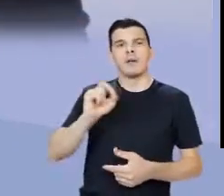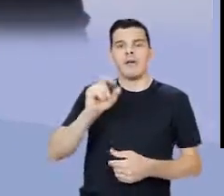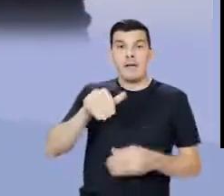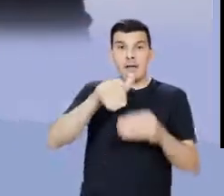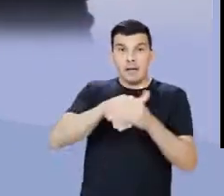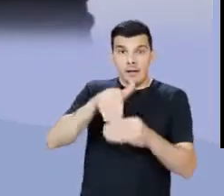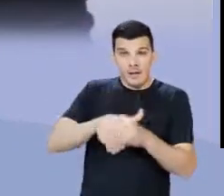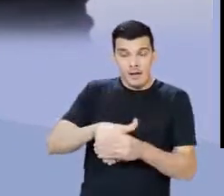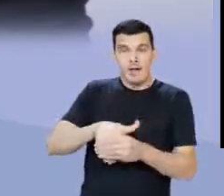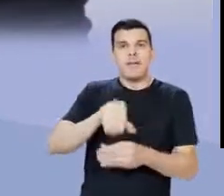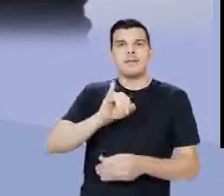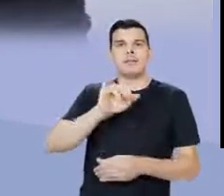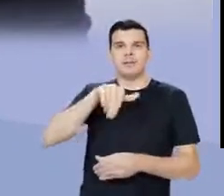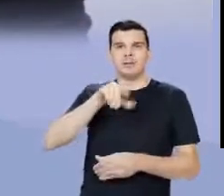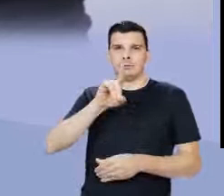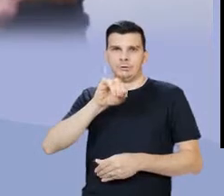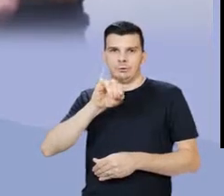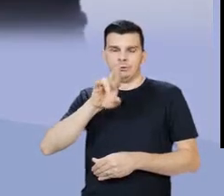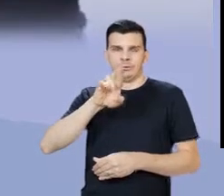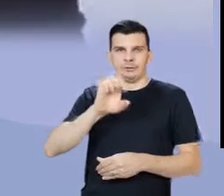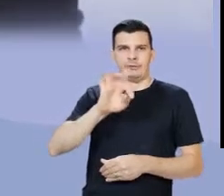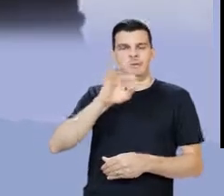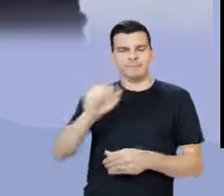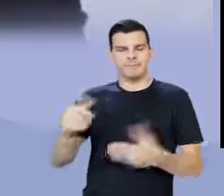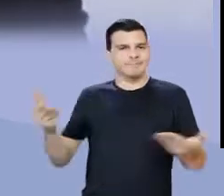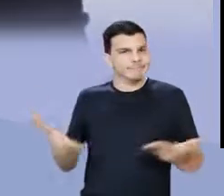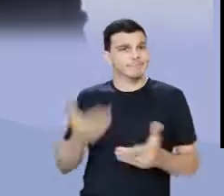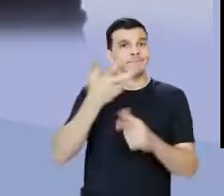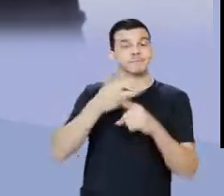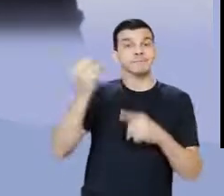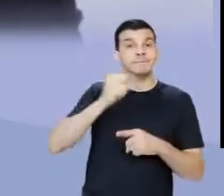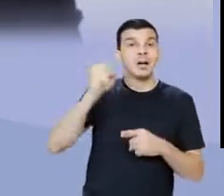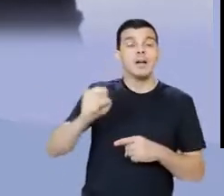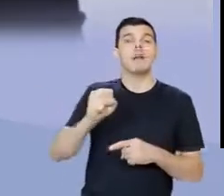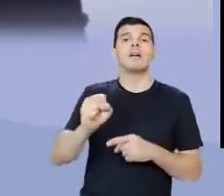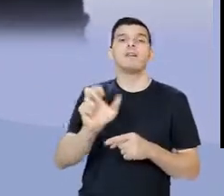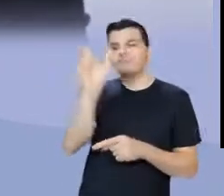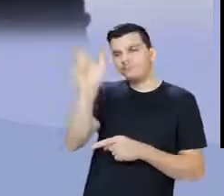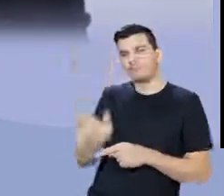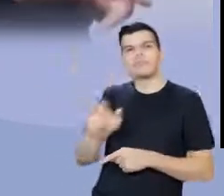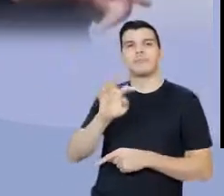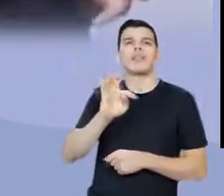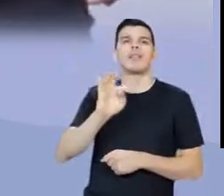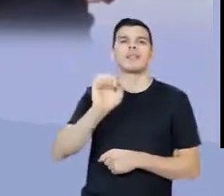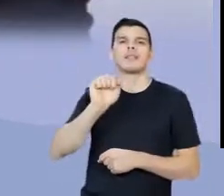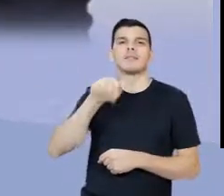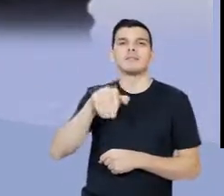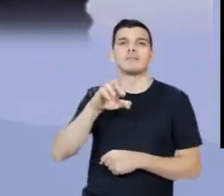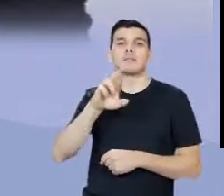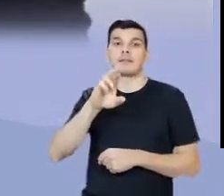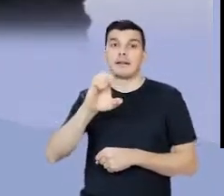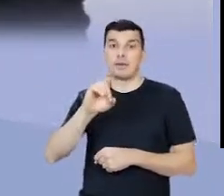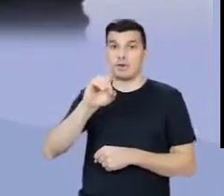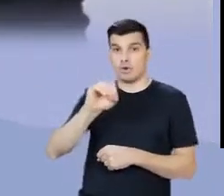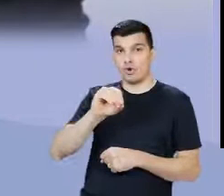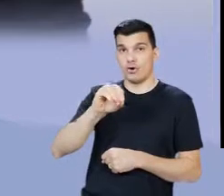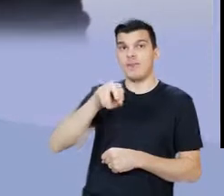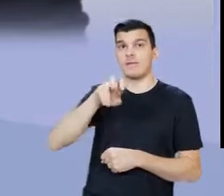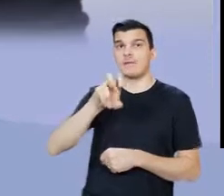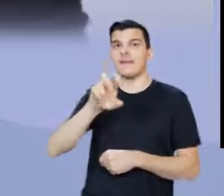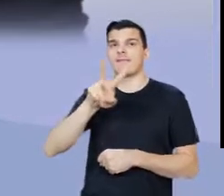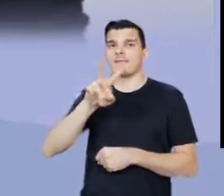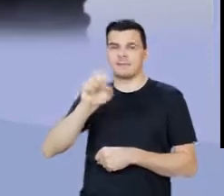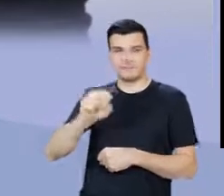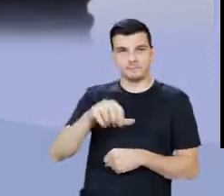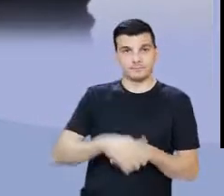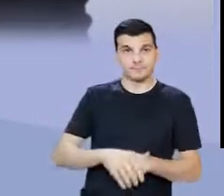nós tivemos as eleições de forma indireta. Saindo vitorioso um tal de Tancredo Neves, mas que vocês viram muito bem que ele acaba